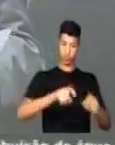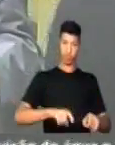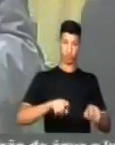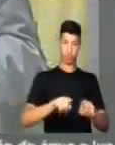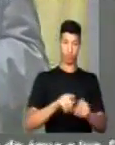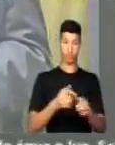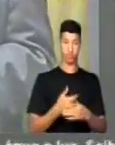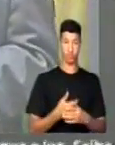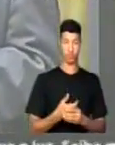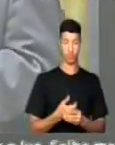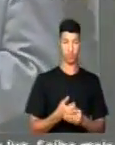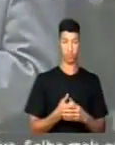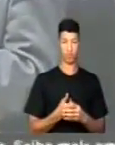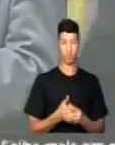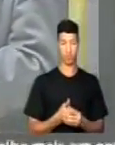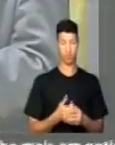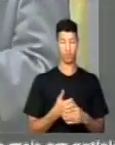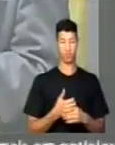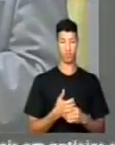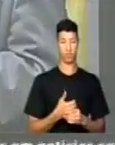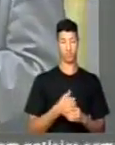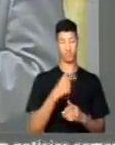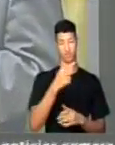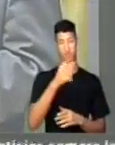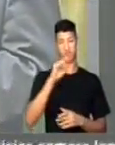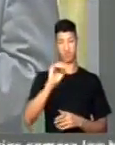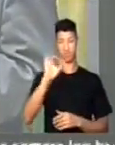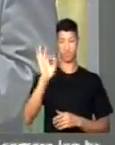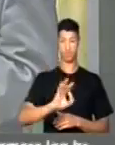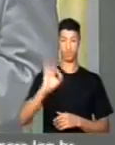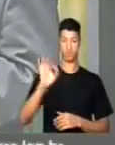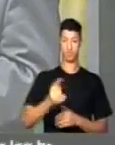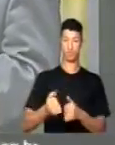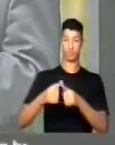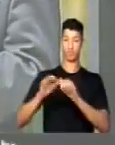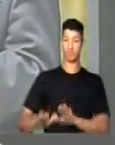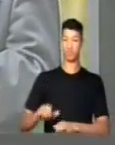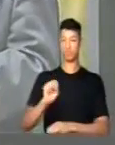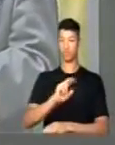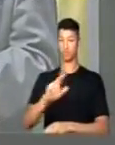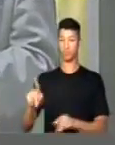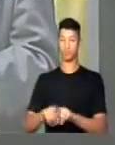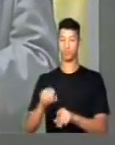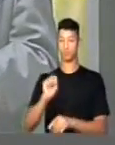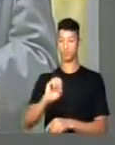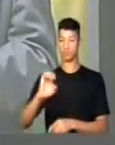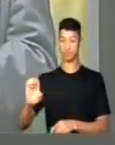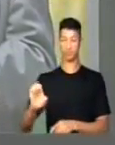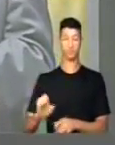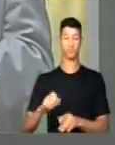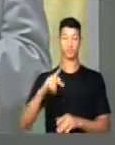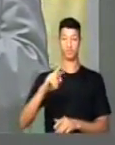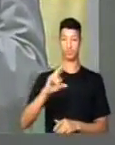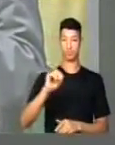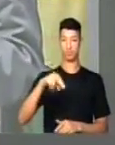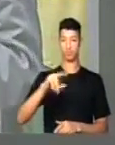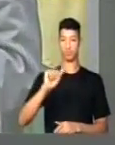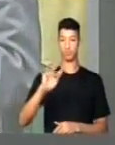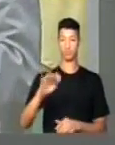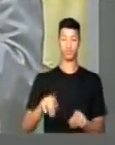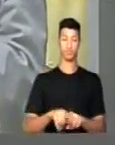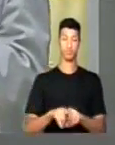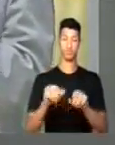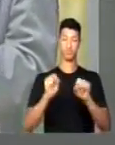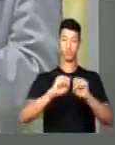agricultura, do pequeno agricultor, 70% está no Sul e Sudeste, o PRONAF. E